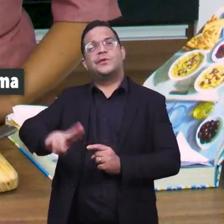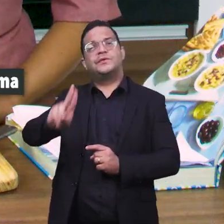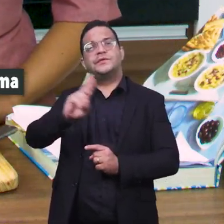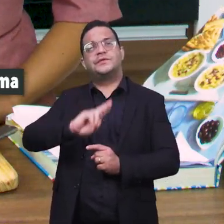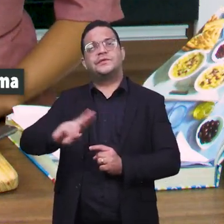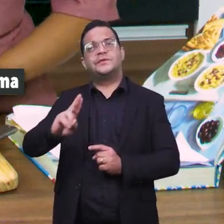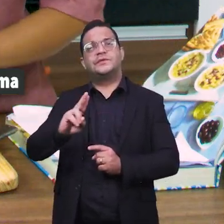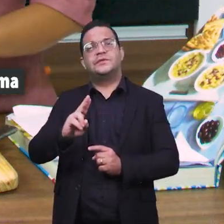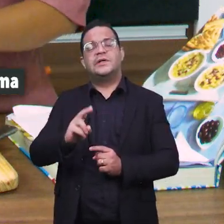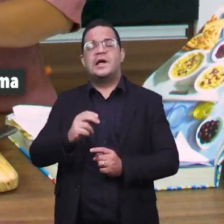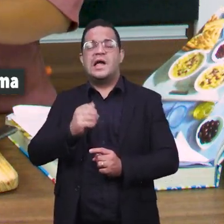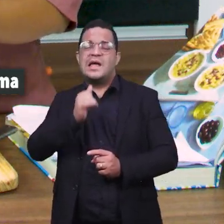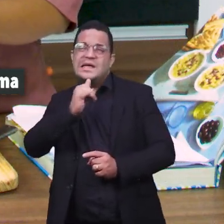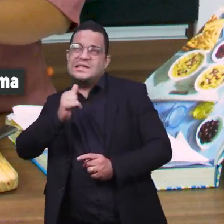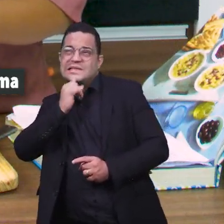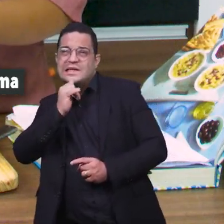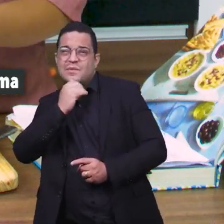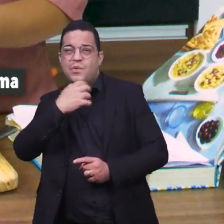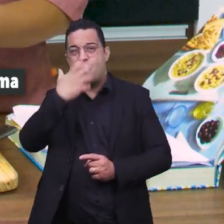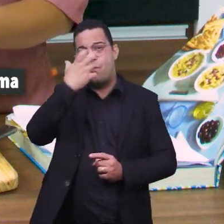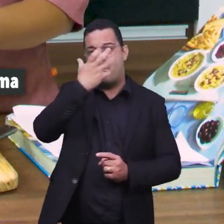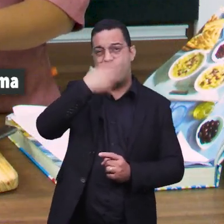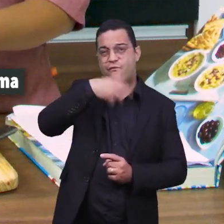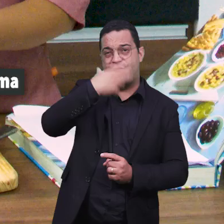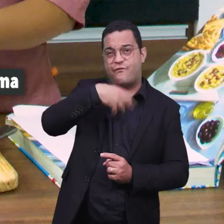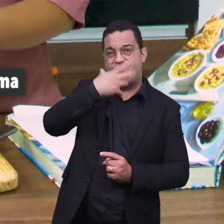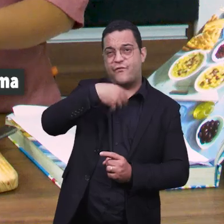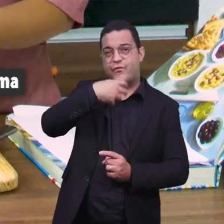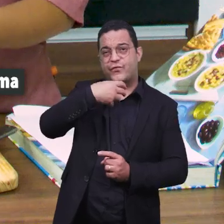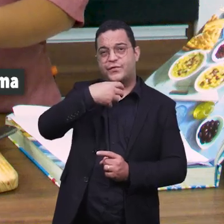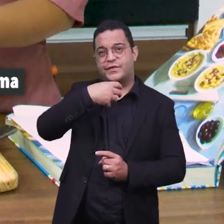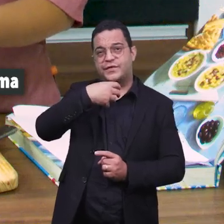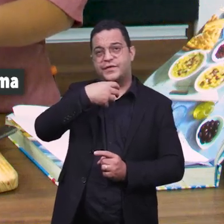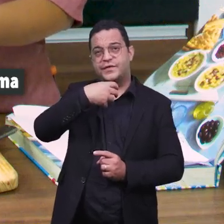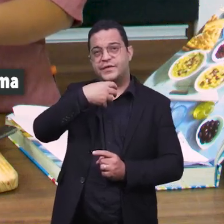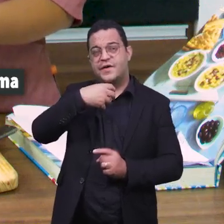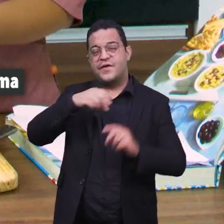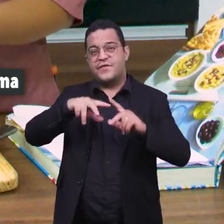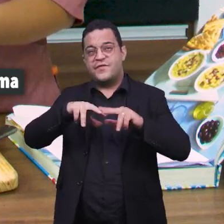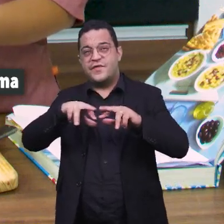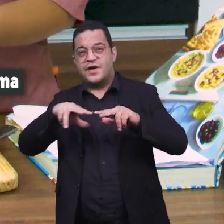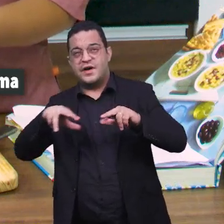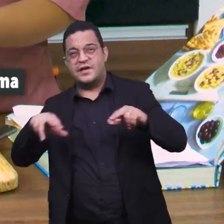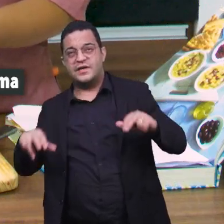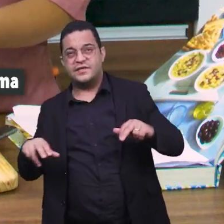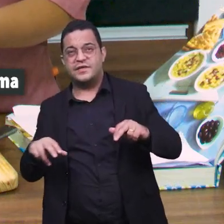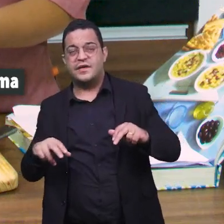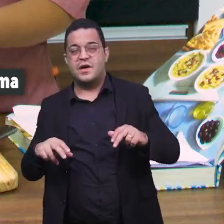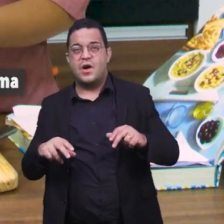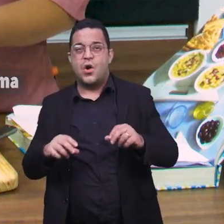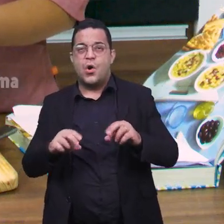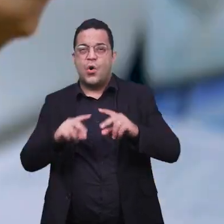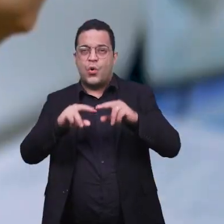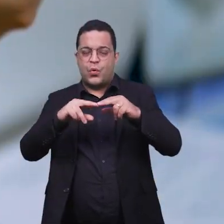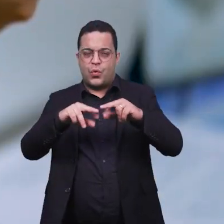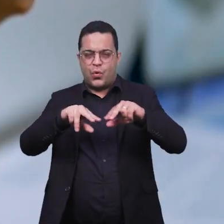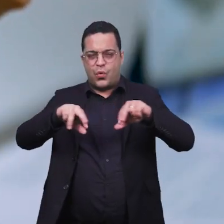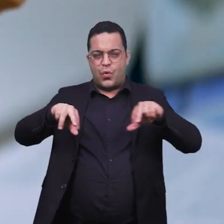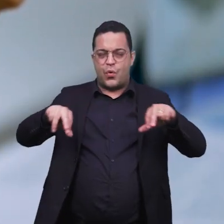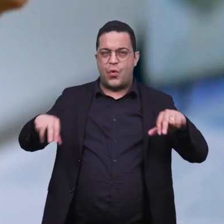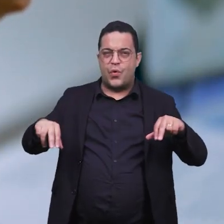vezes, cortar uma fruta, né? Cortar coisas mais delicadas,